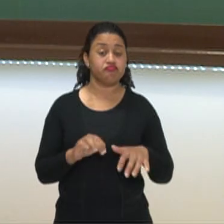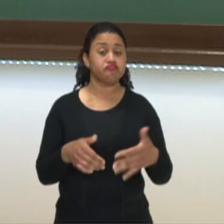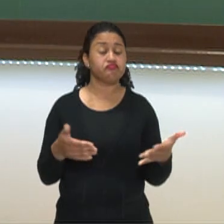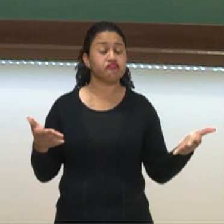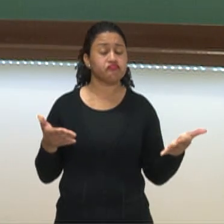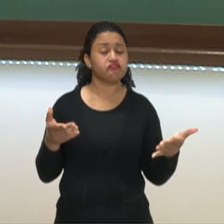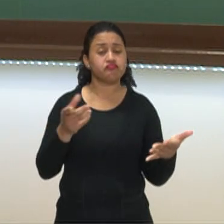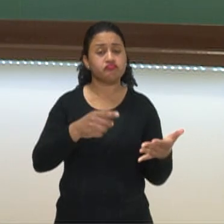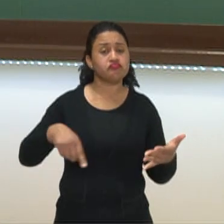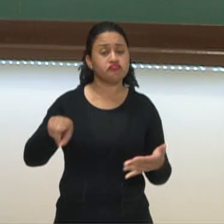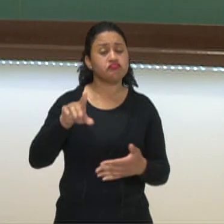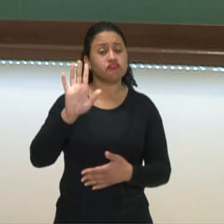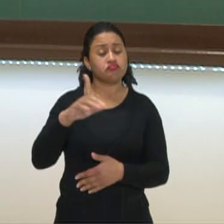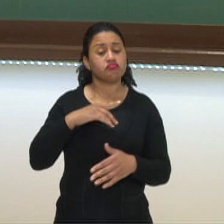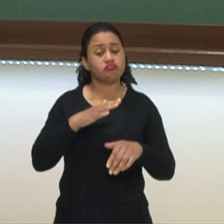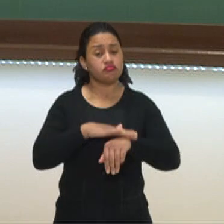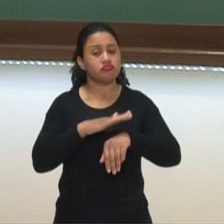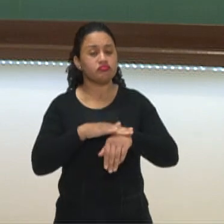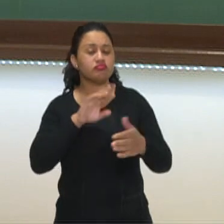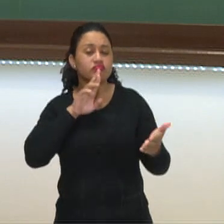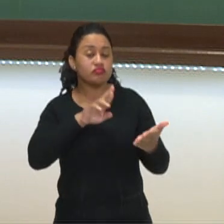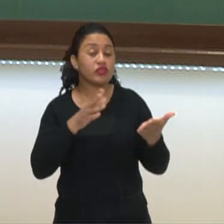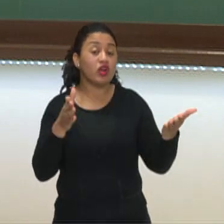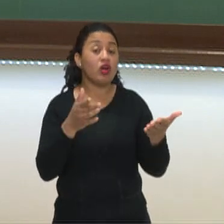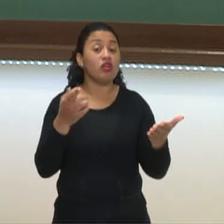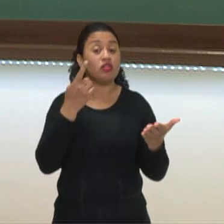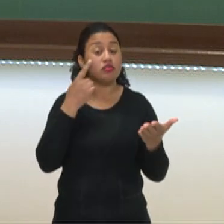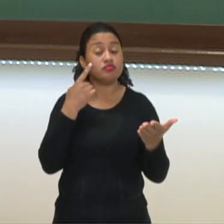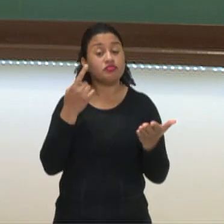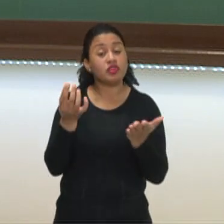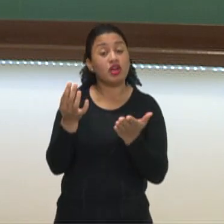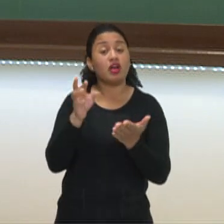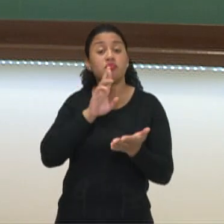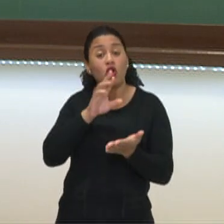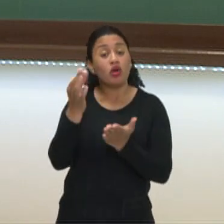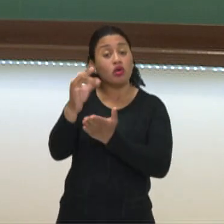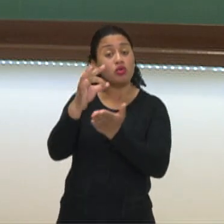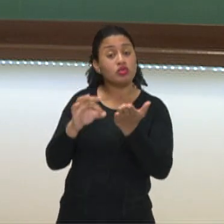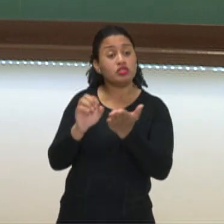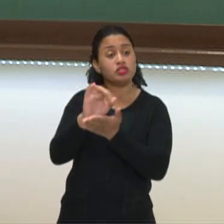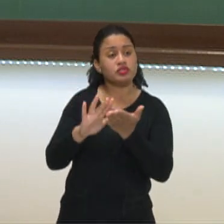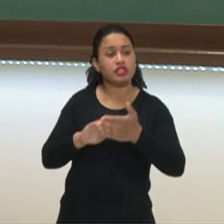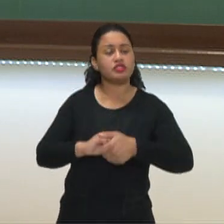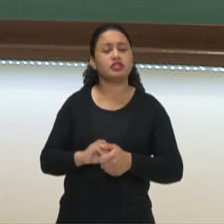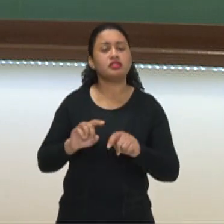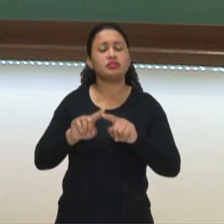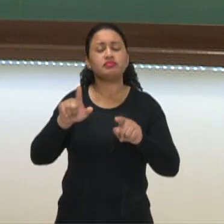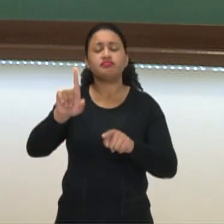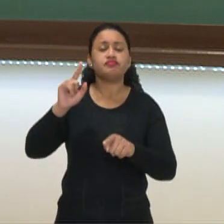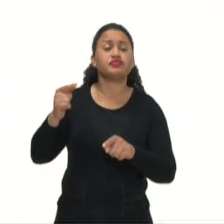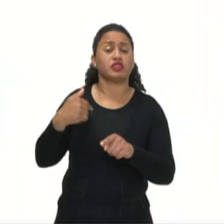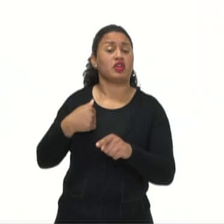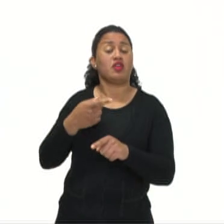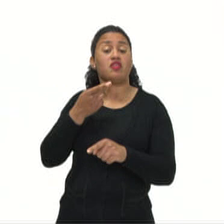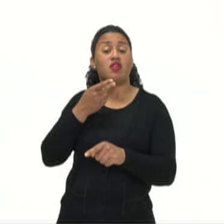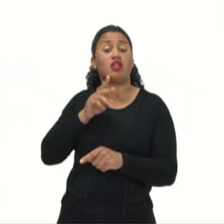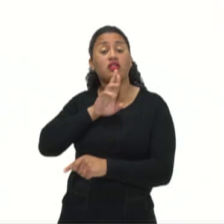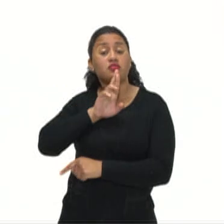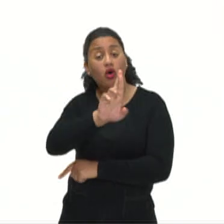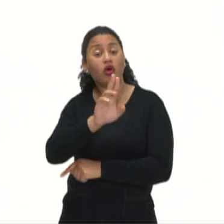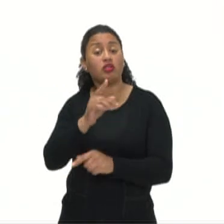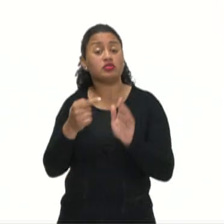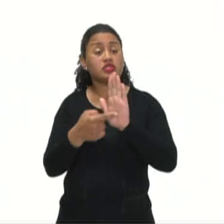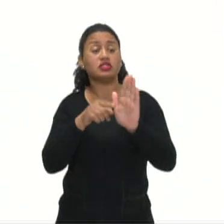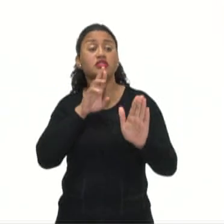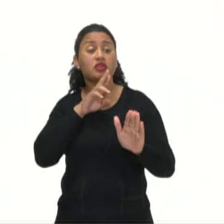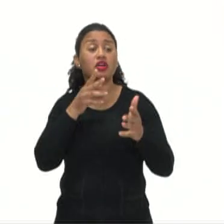agora que vocês já tiveram esse tempo, vamos ver a resposta da atividade, né? Só antes de falar da resposta, quero que vocês deem uma olhada